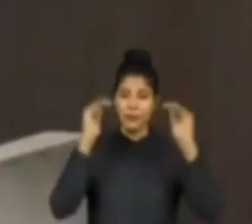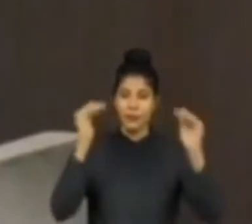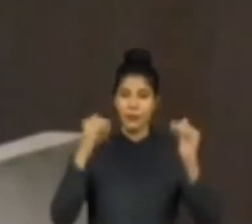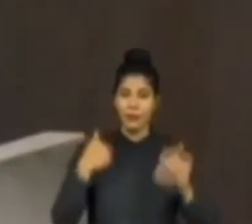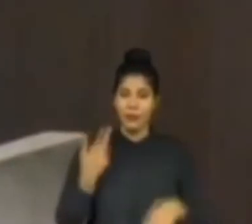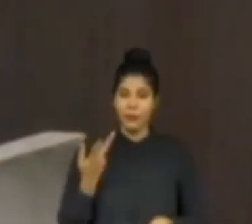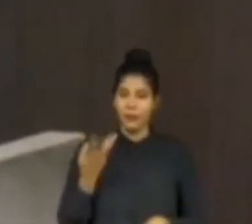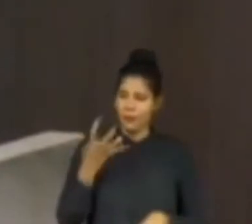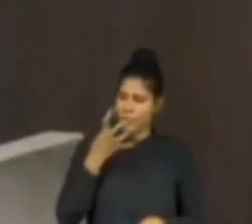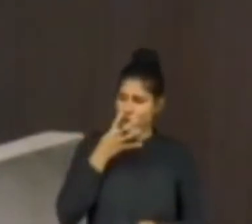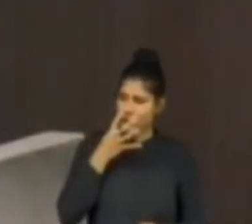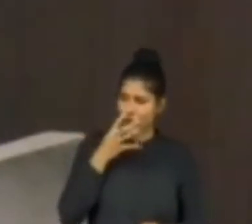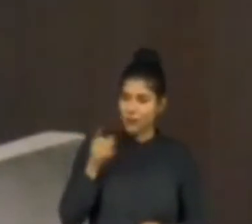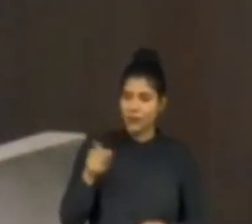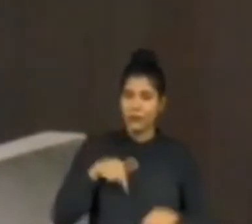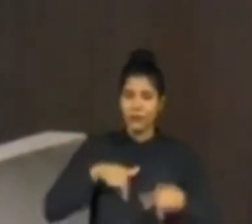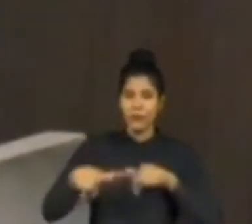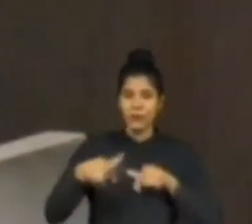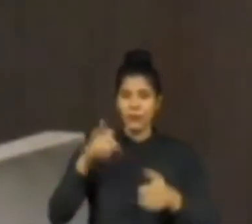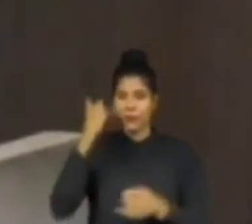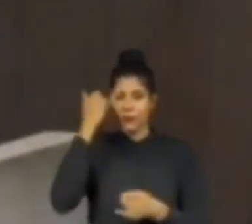o trabalho da governadora Isolda.